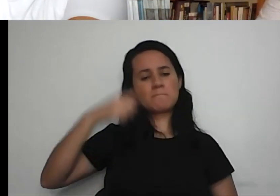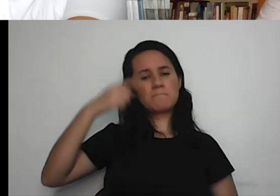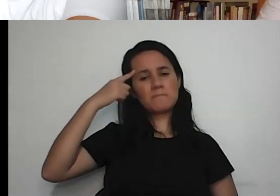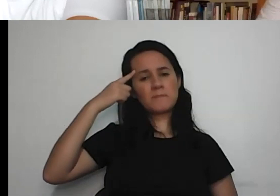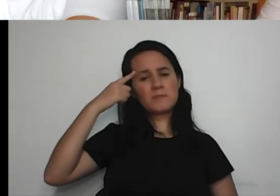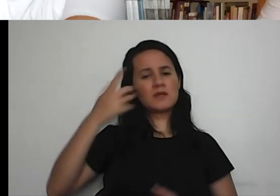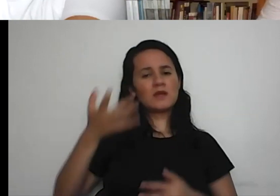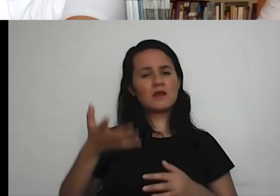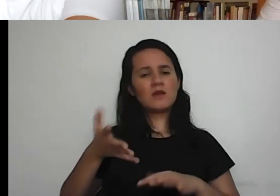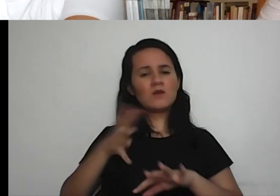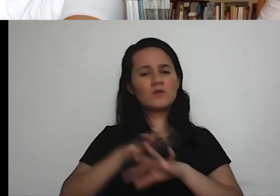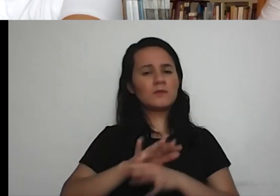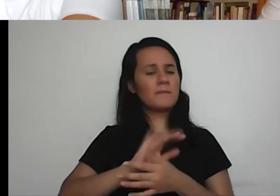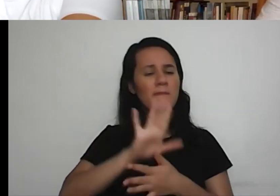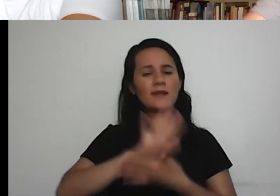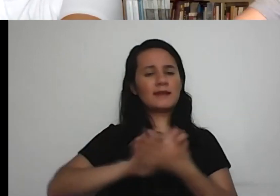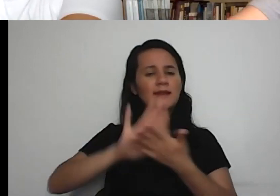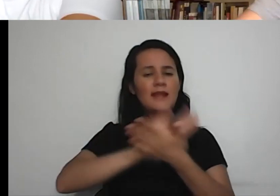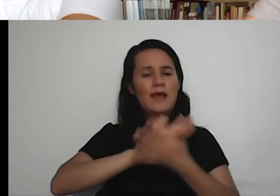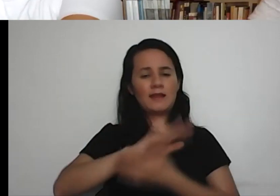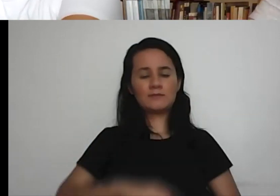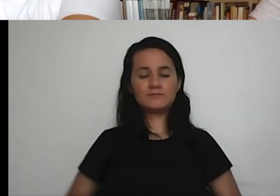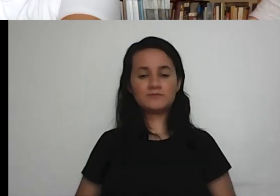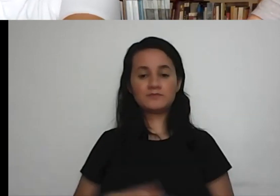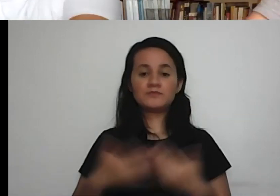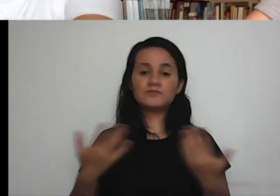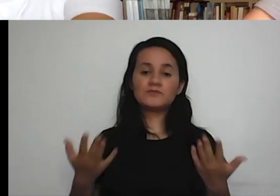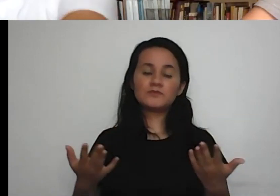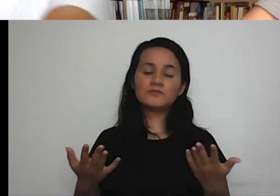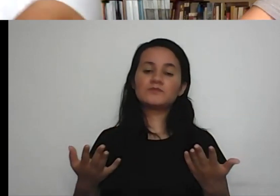não éramos nada disso. Quer dizer